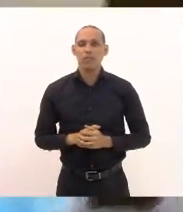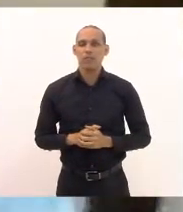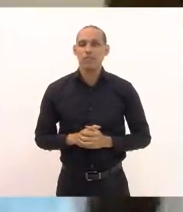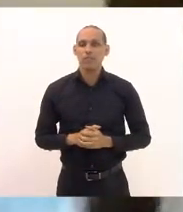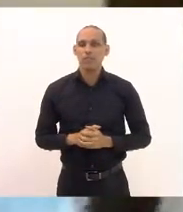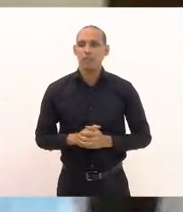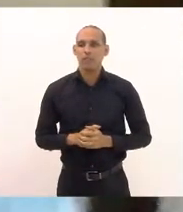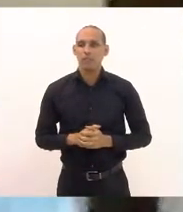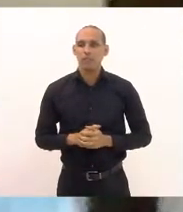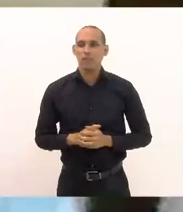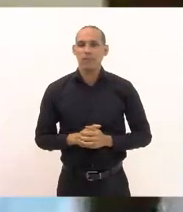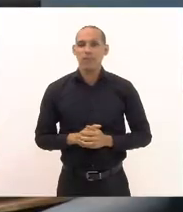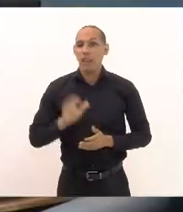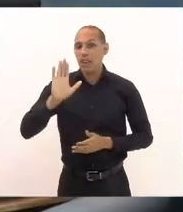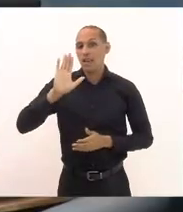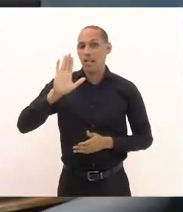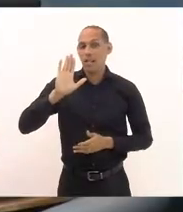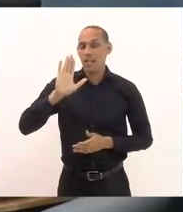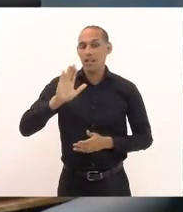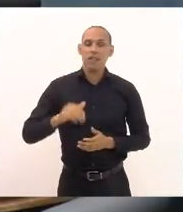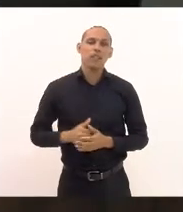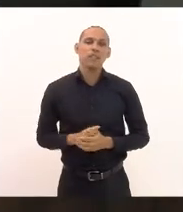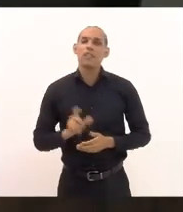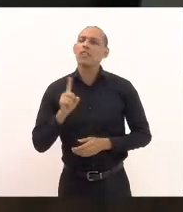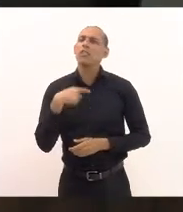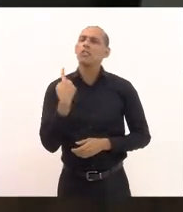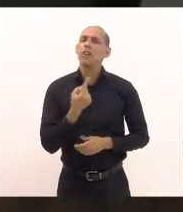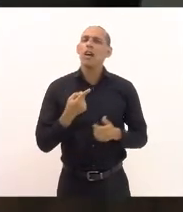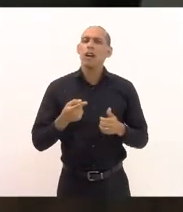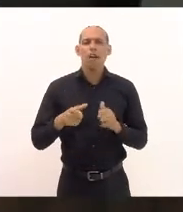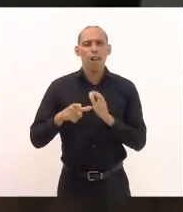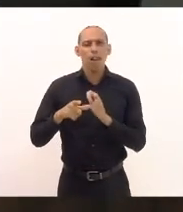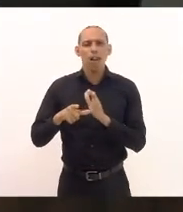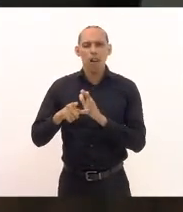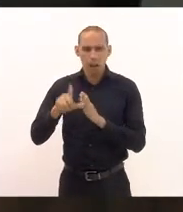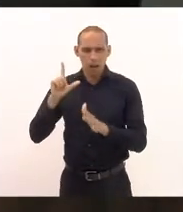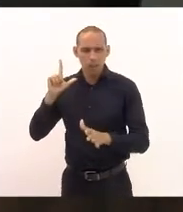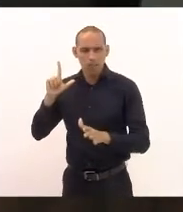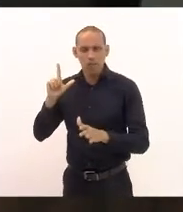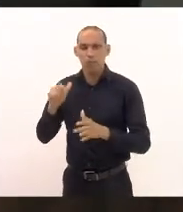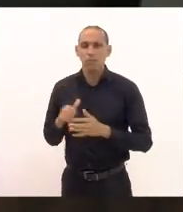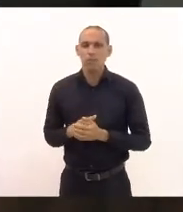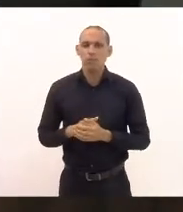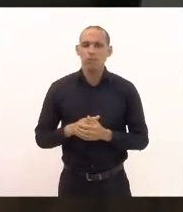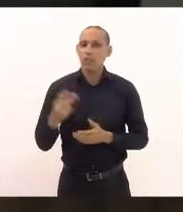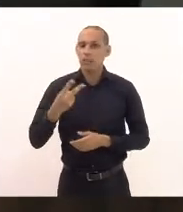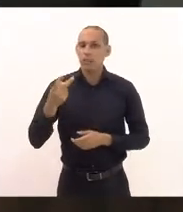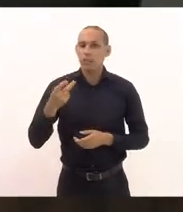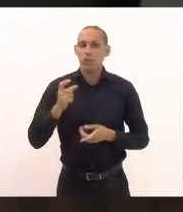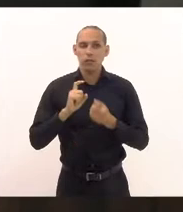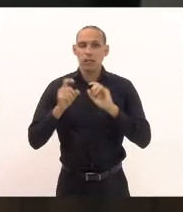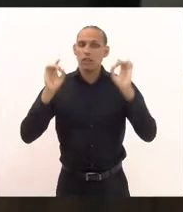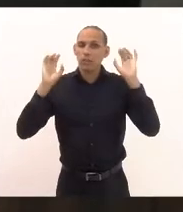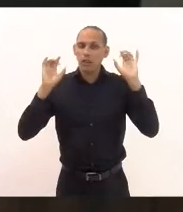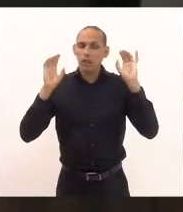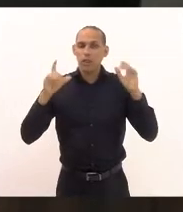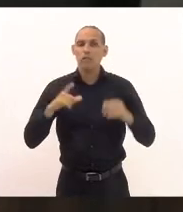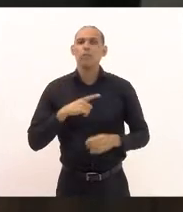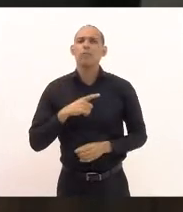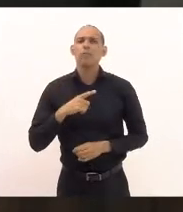você não... Já, já. Nós vamos, antes de encerrar à segunda sessão extraordinária. Há sobre a